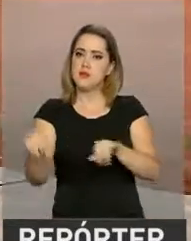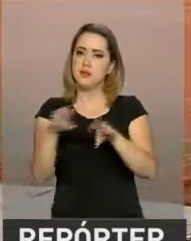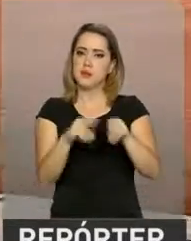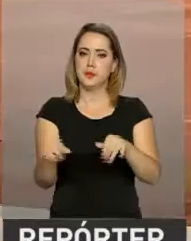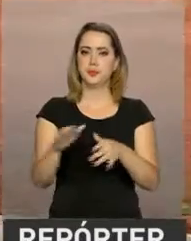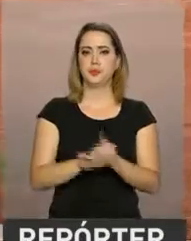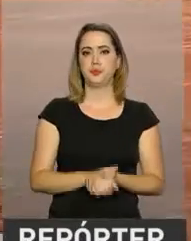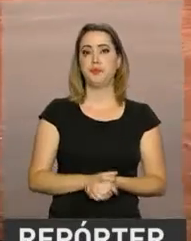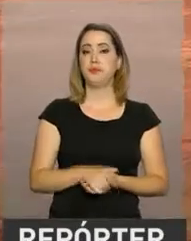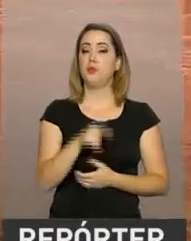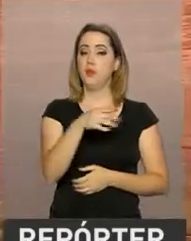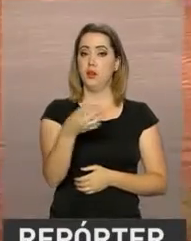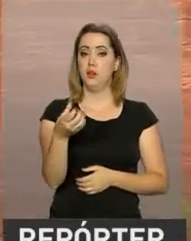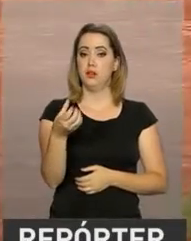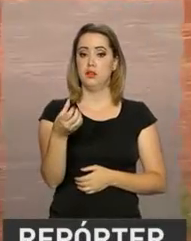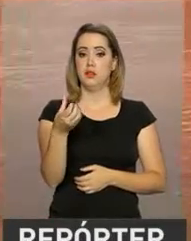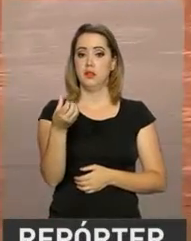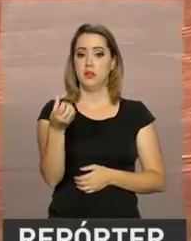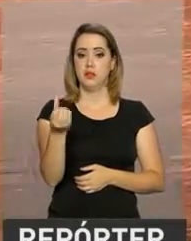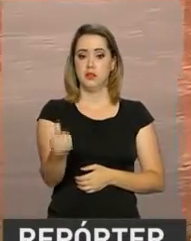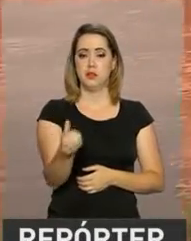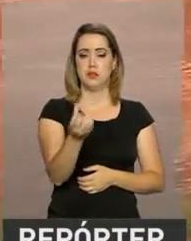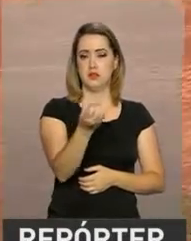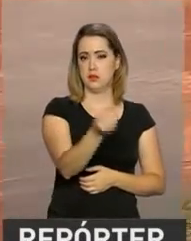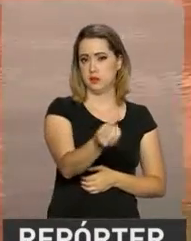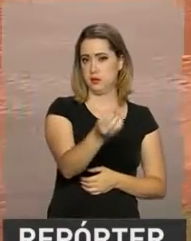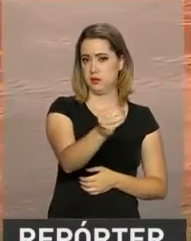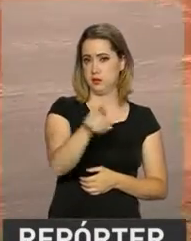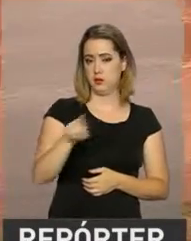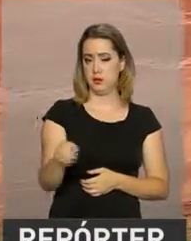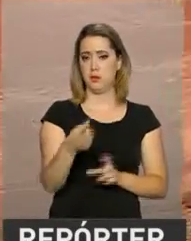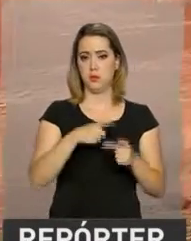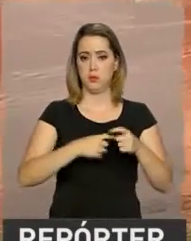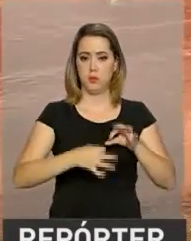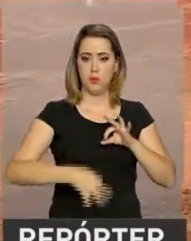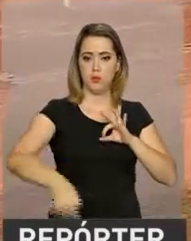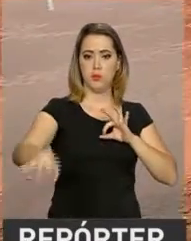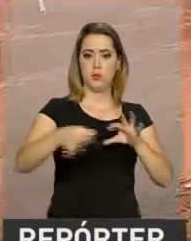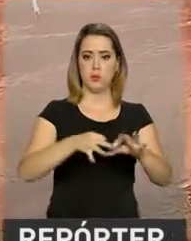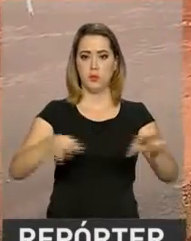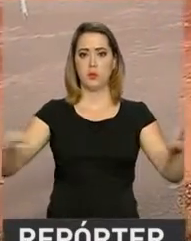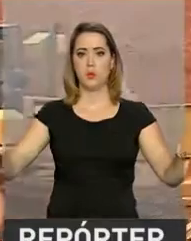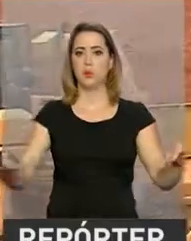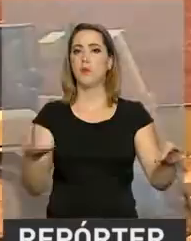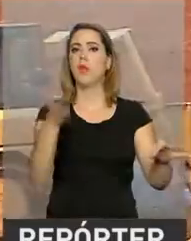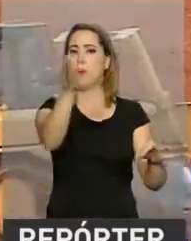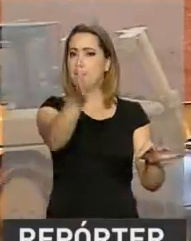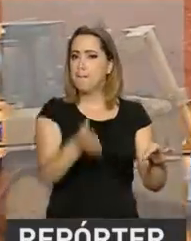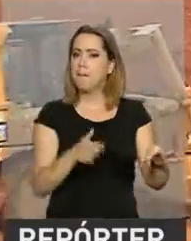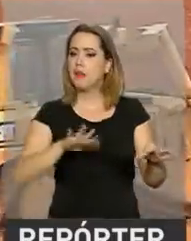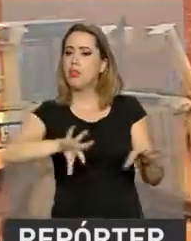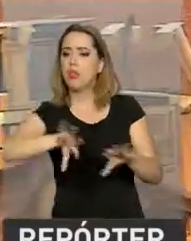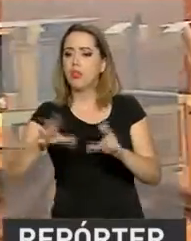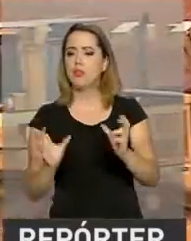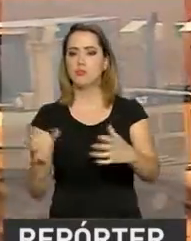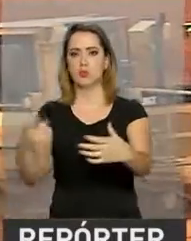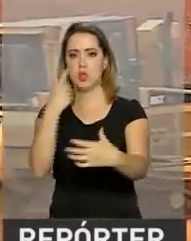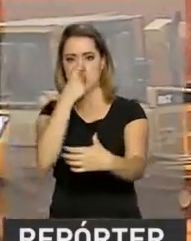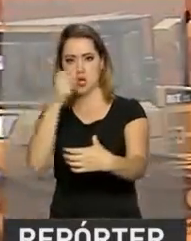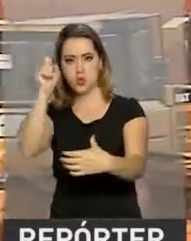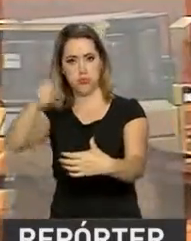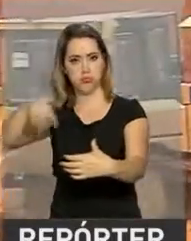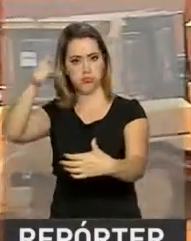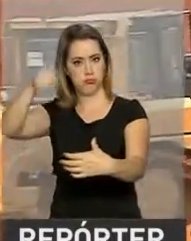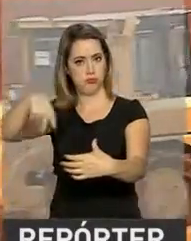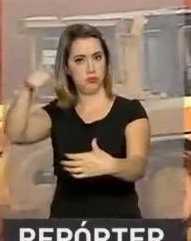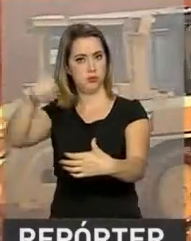760 mil metros quadrados quase a metade dele vai receber os rejeitos o aterro comporta mais de 8 milhões